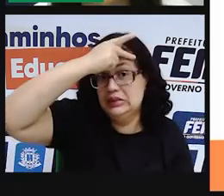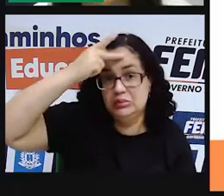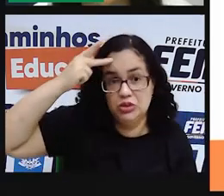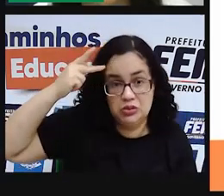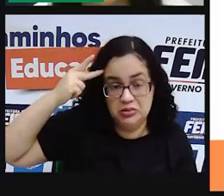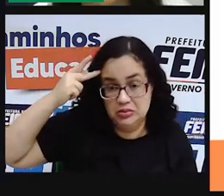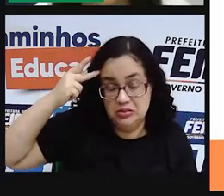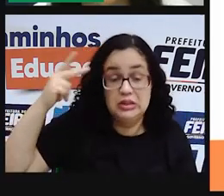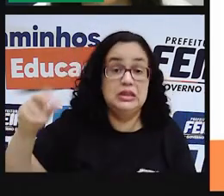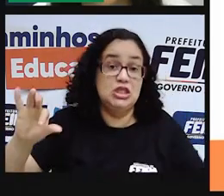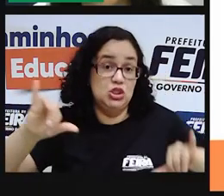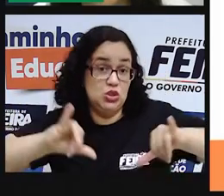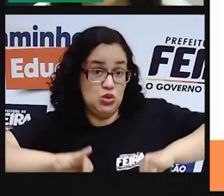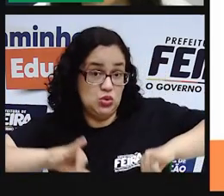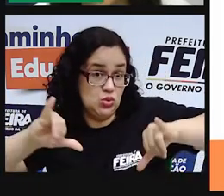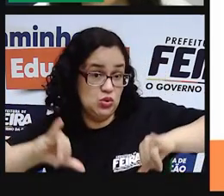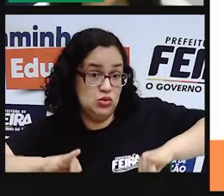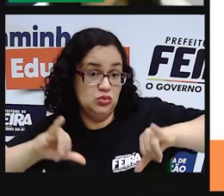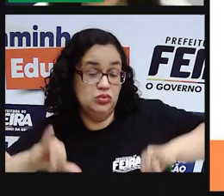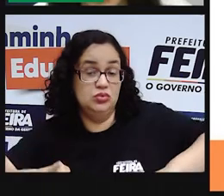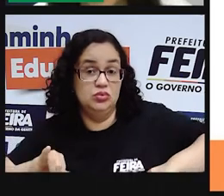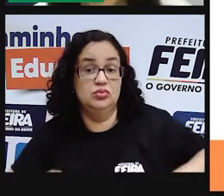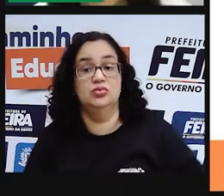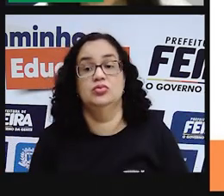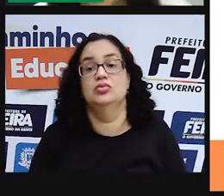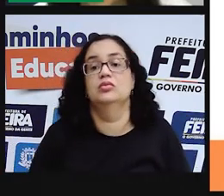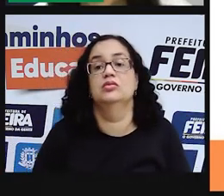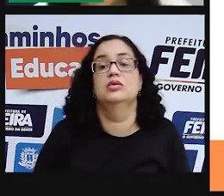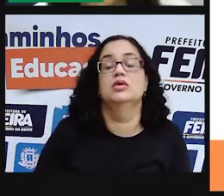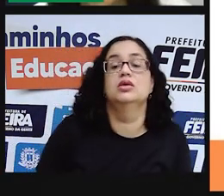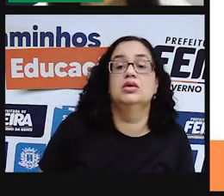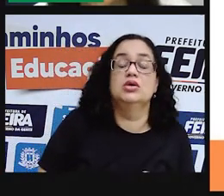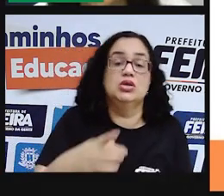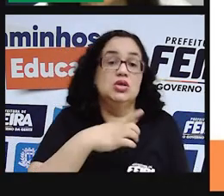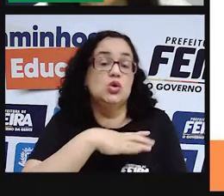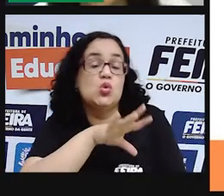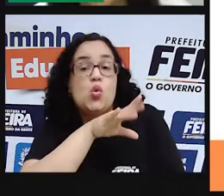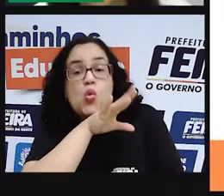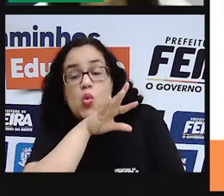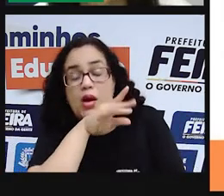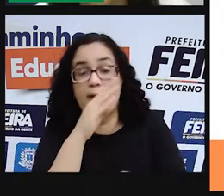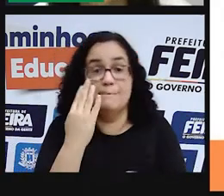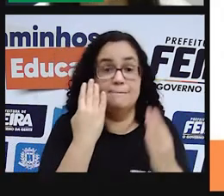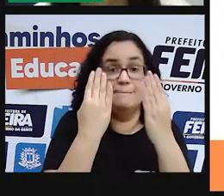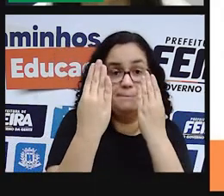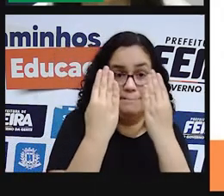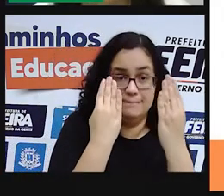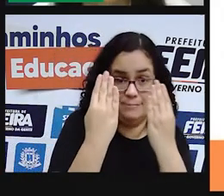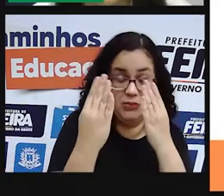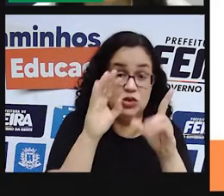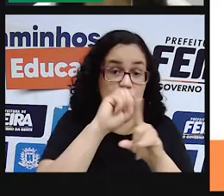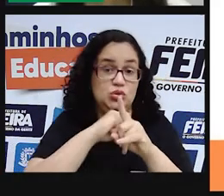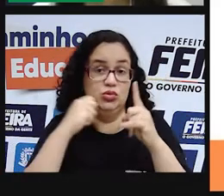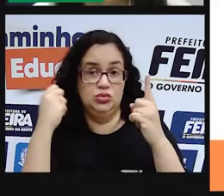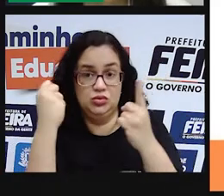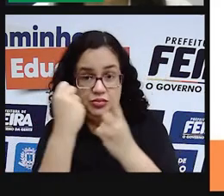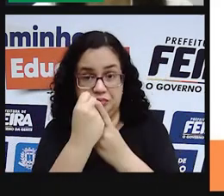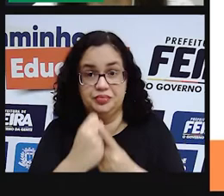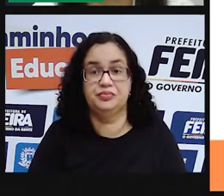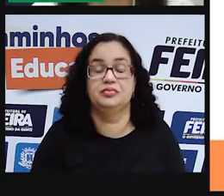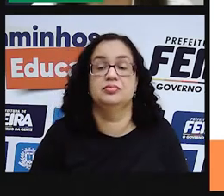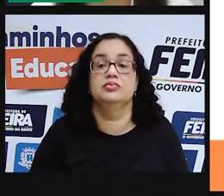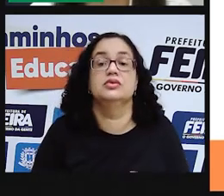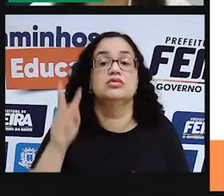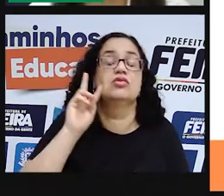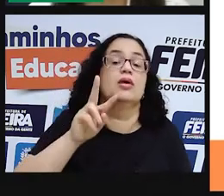resultem em sofrimento, ou com o intuito de criar meios de constrangimento psicológico e social. Então, a